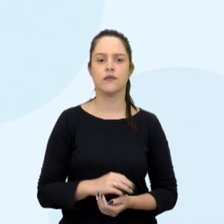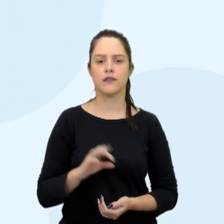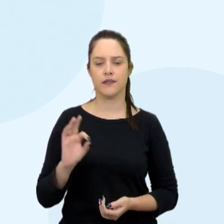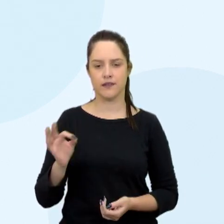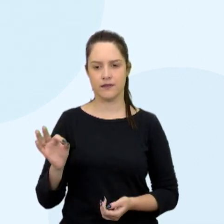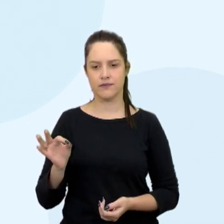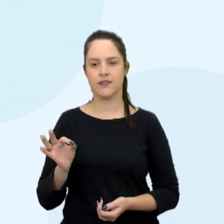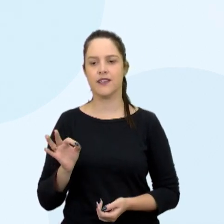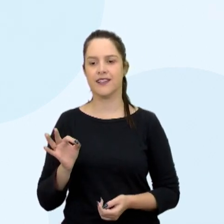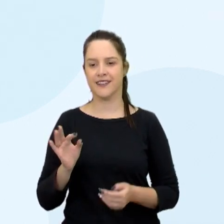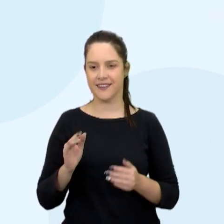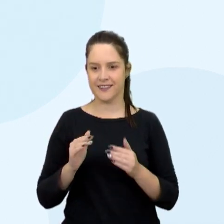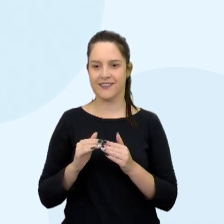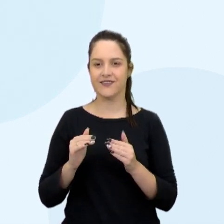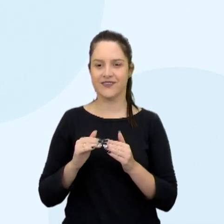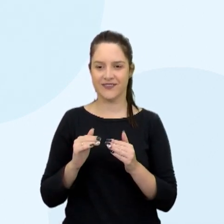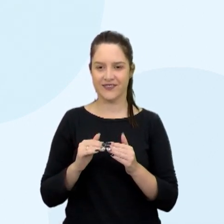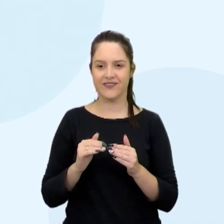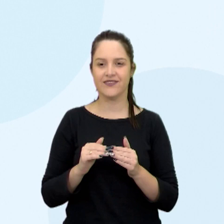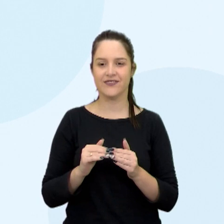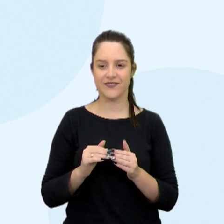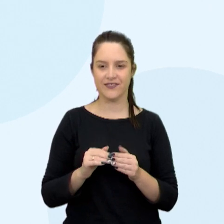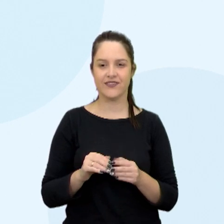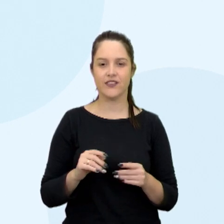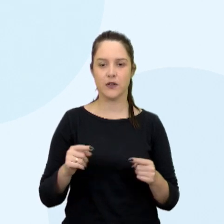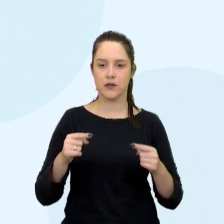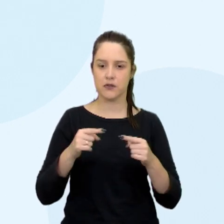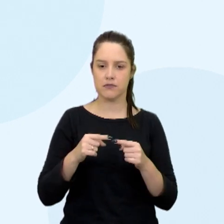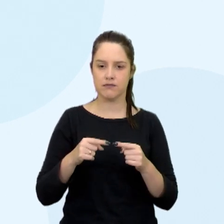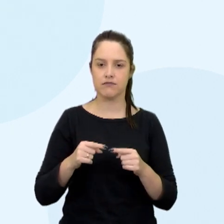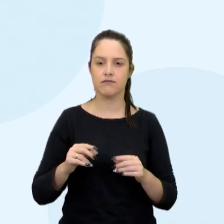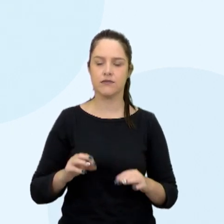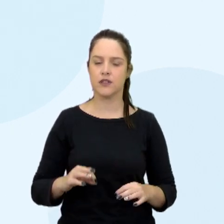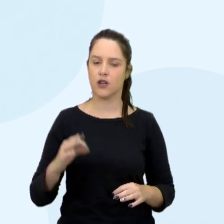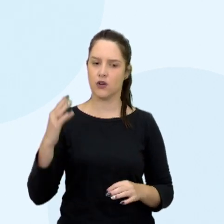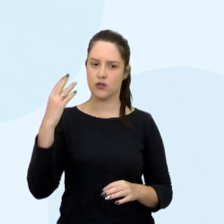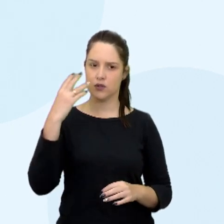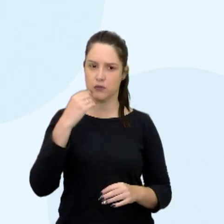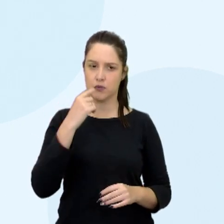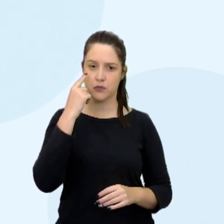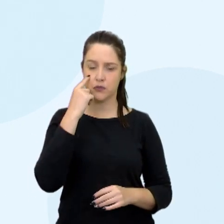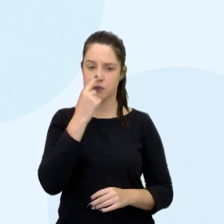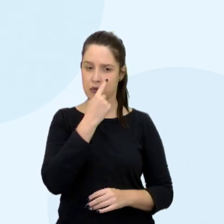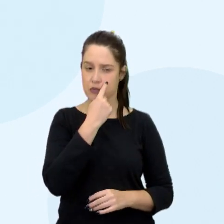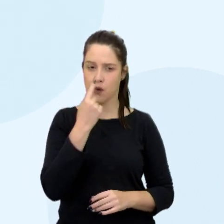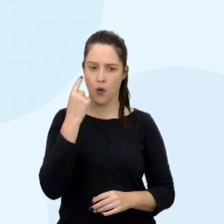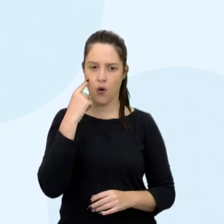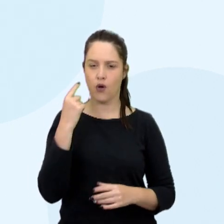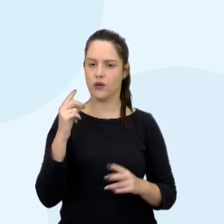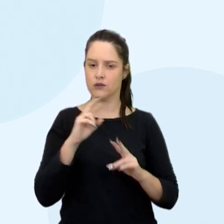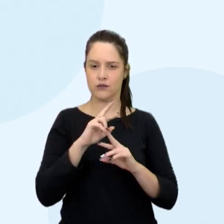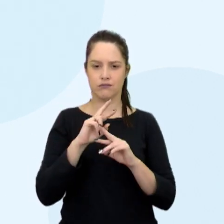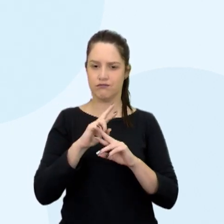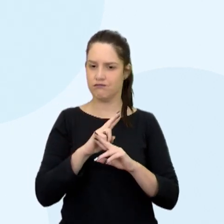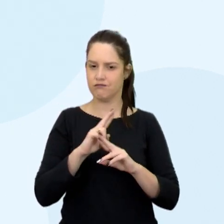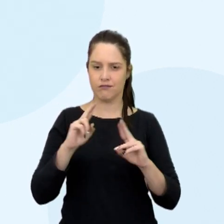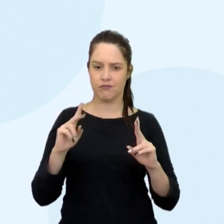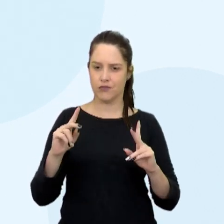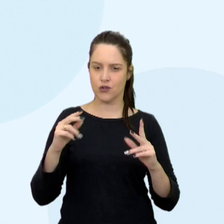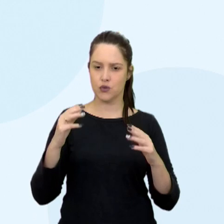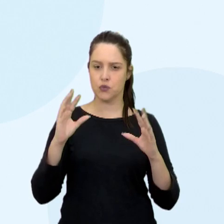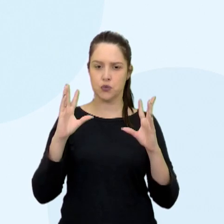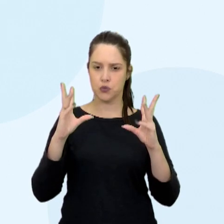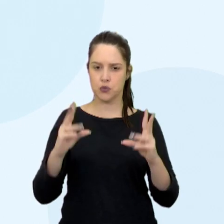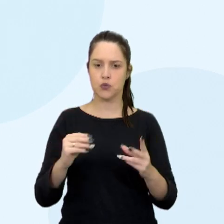gente consegue perceber que é uma moça. Fica evidente, né? Que está com um vestido, que tem joias, que tem um fundo. Então, é o quê? Figurativo. A gente